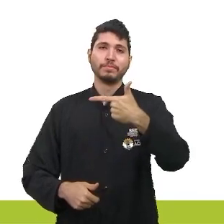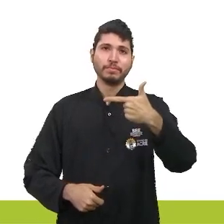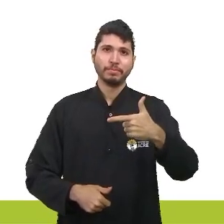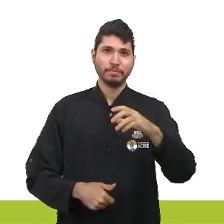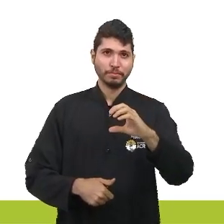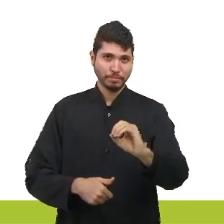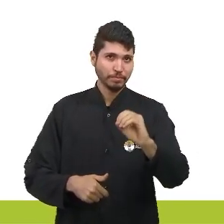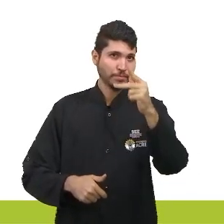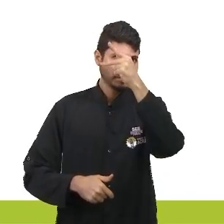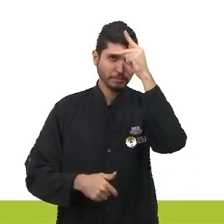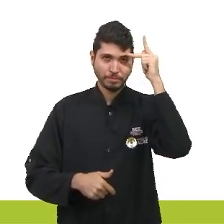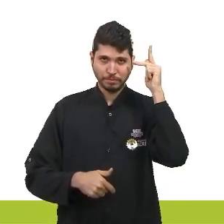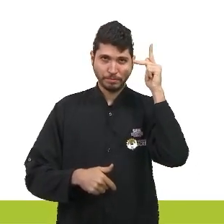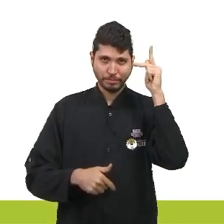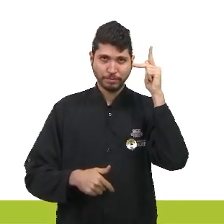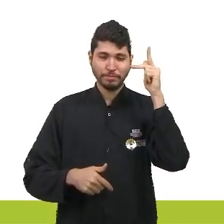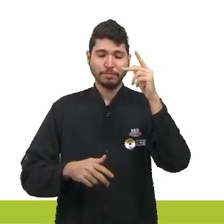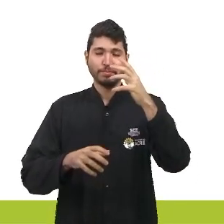pessoas no total.